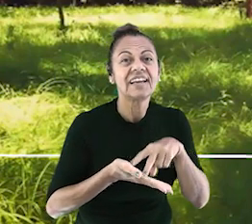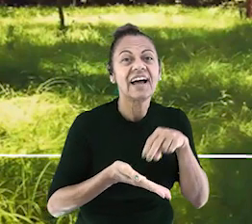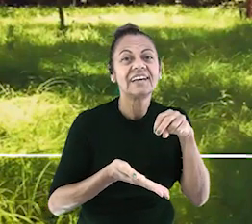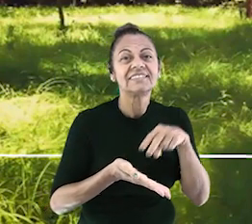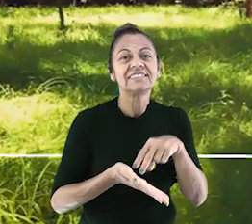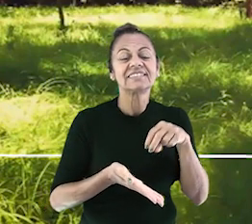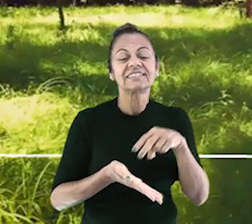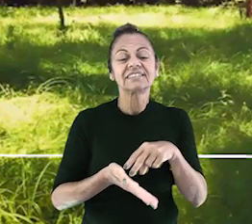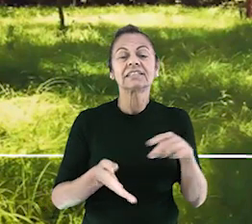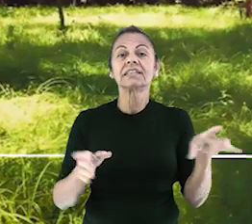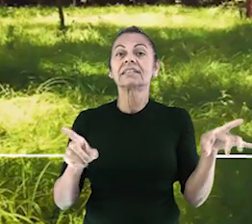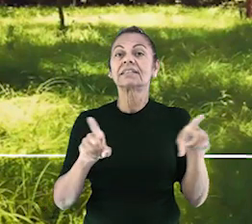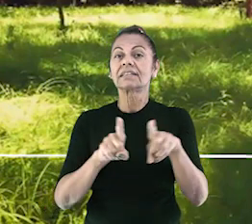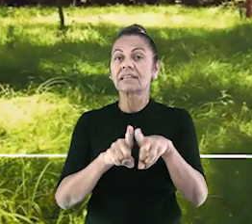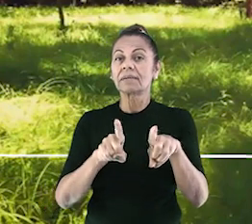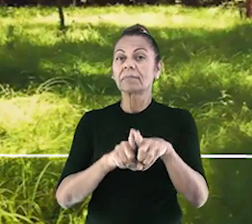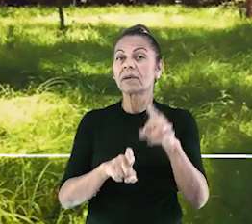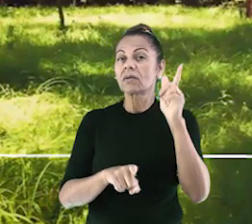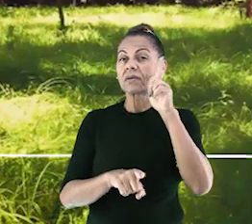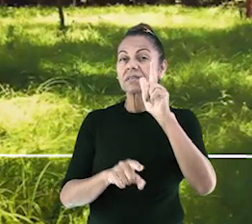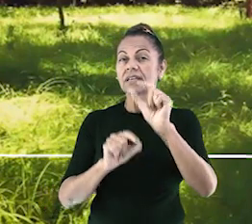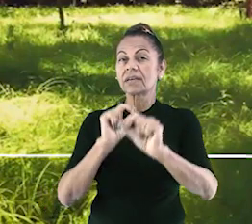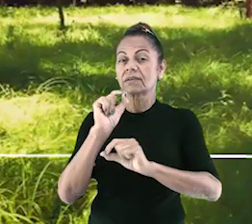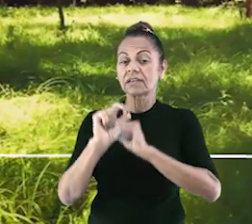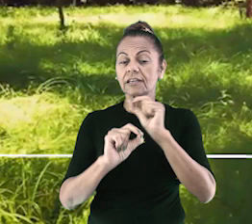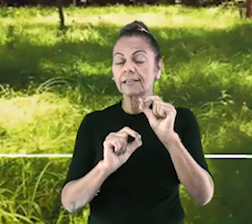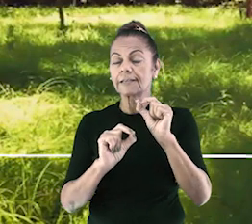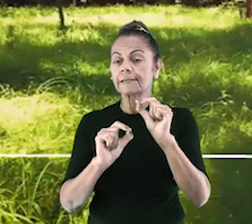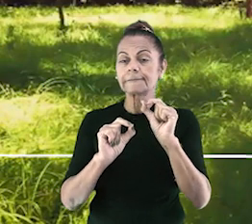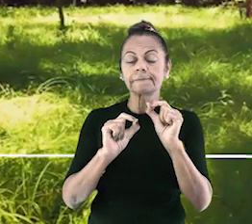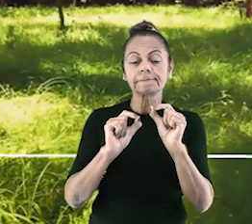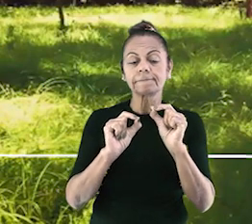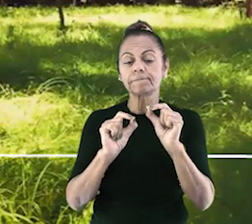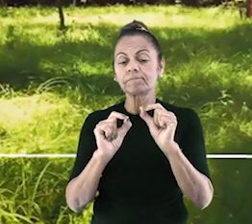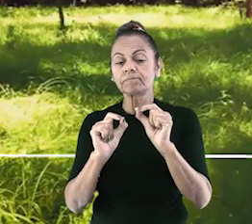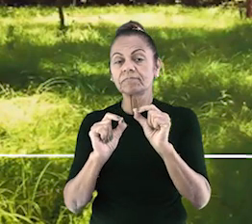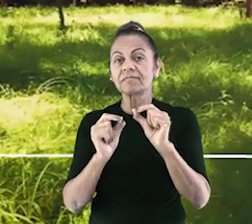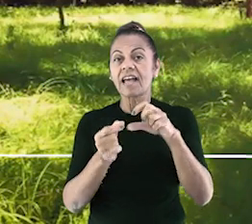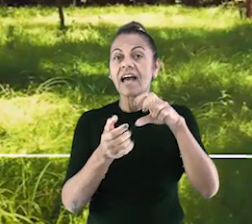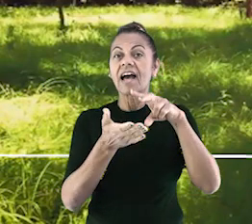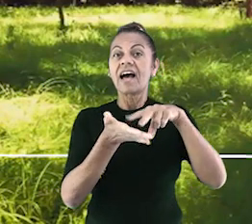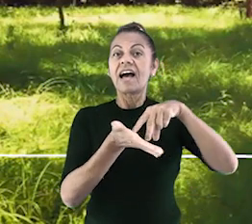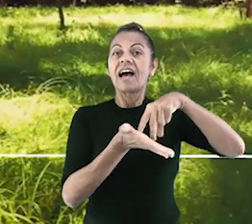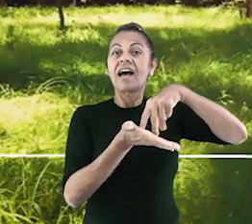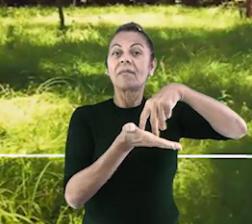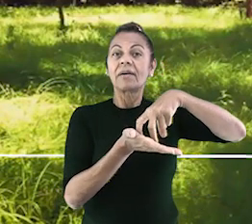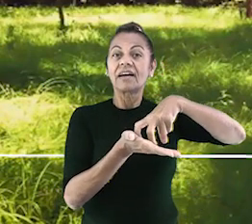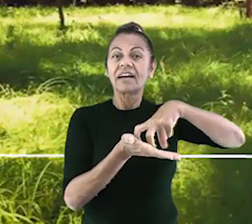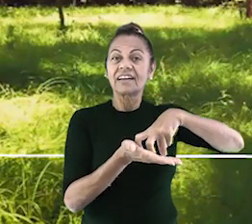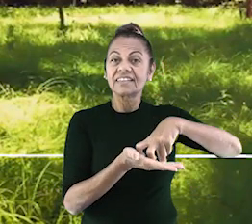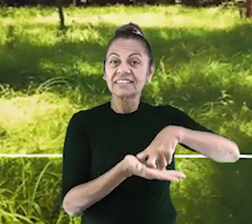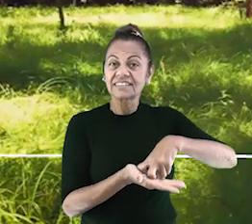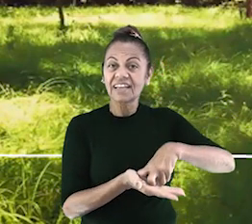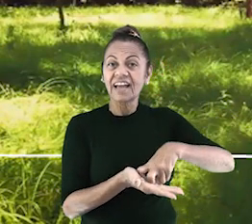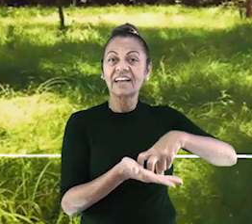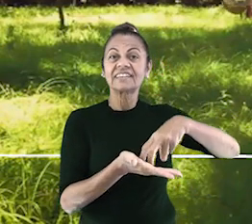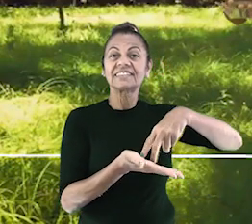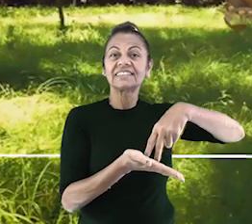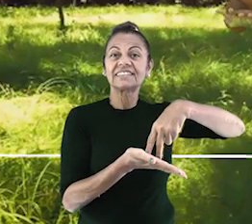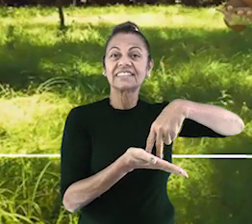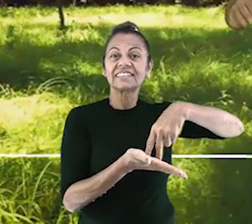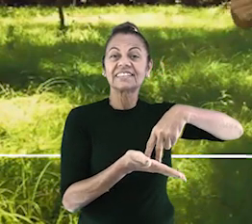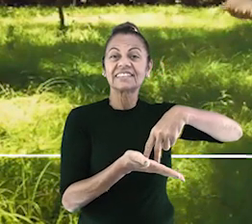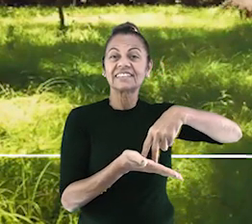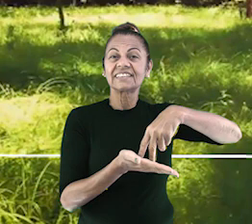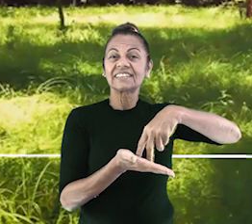pular. Quem sabe pular? E a gente consegue também, pelo menos eu já sei, deixa eu ver quem sabe,